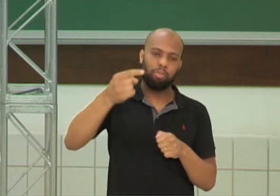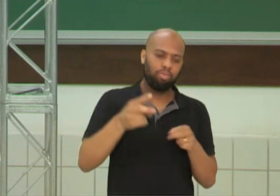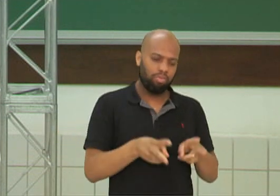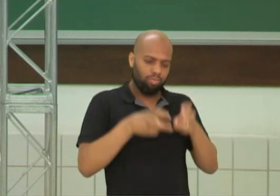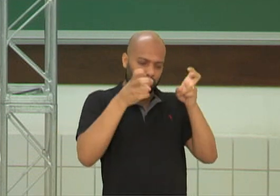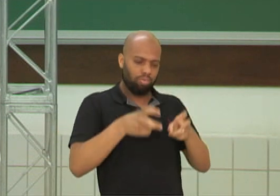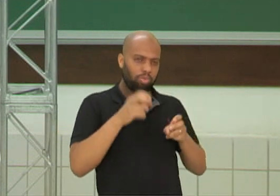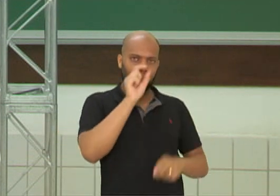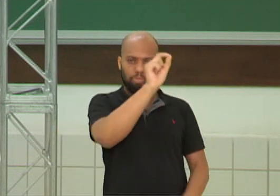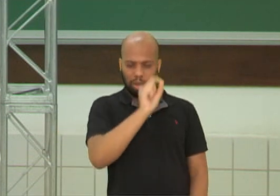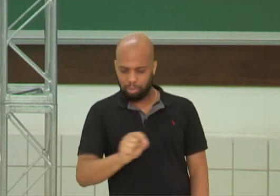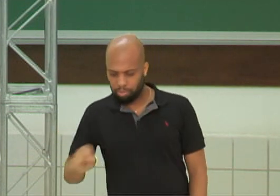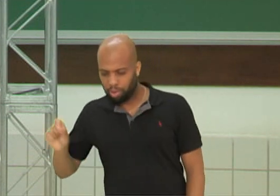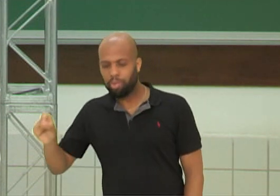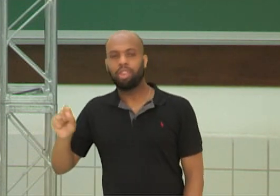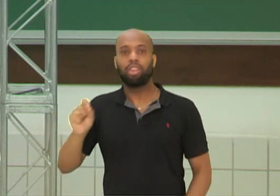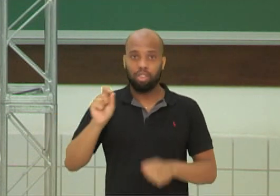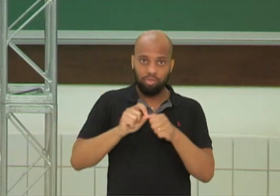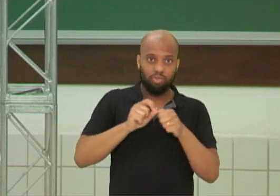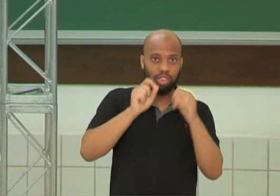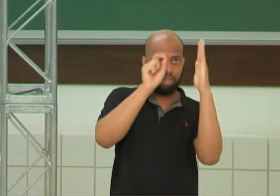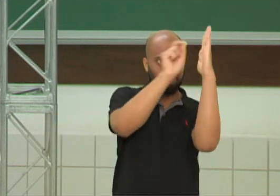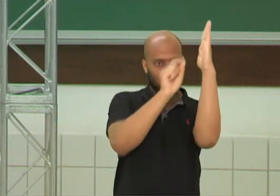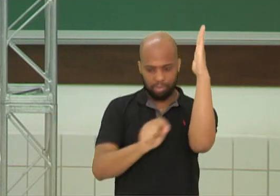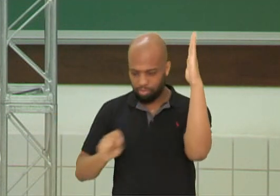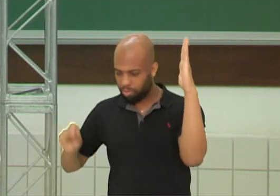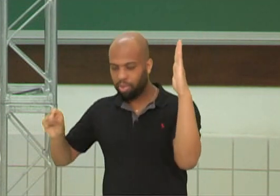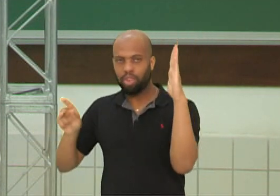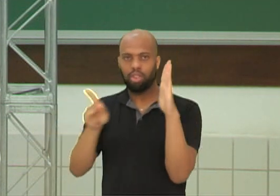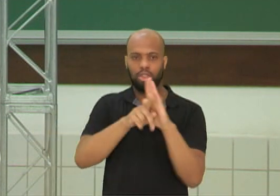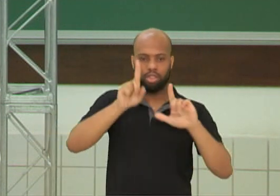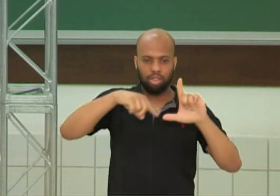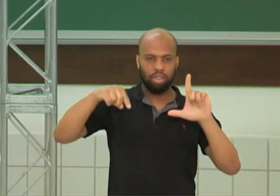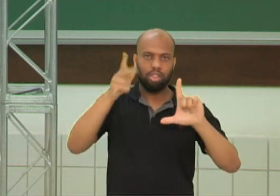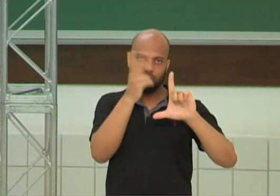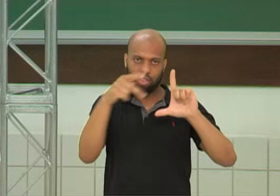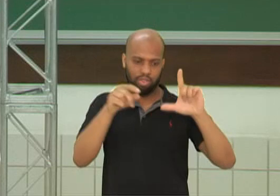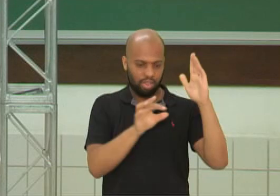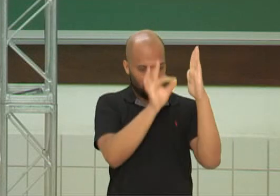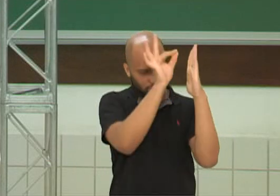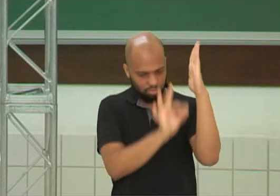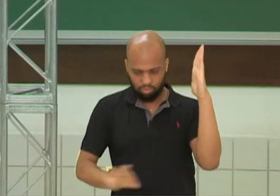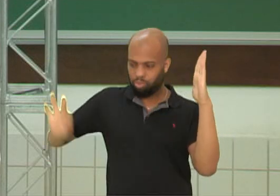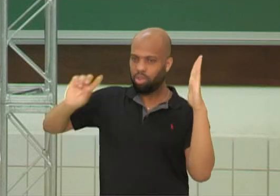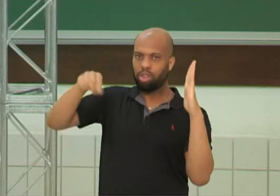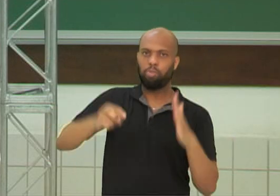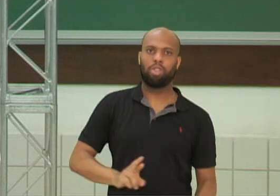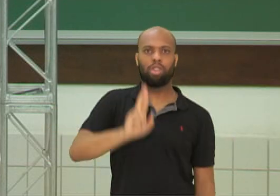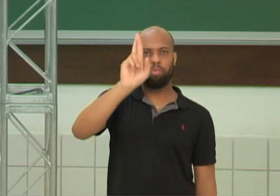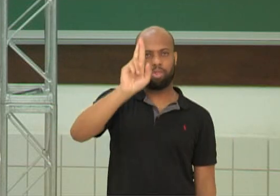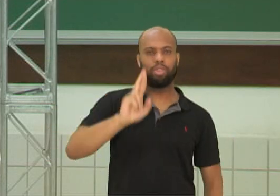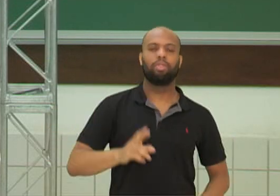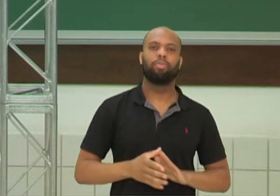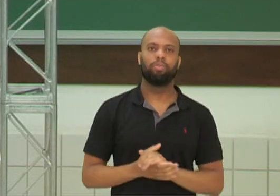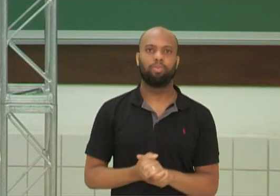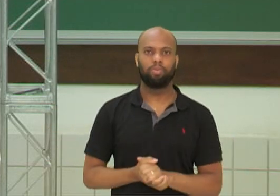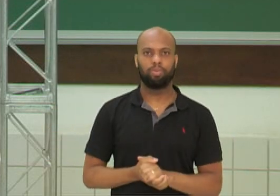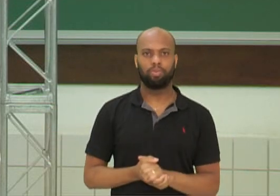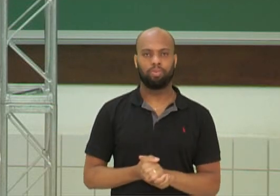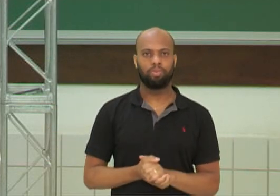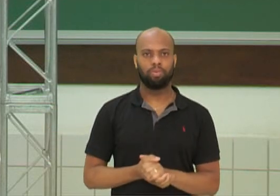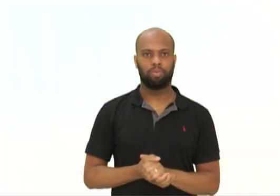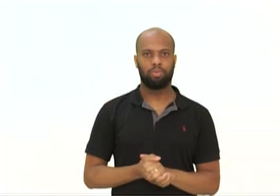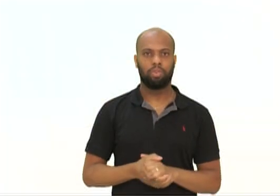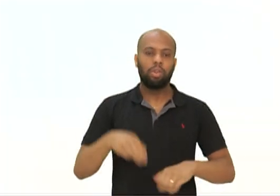observa os pontos cartesianos, marca os pontos cartesianos no gráfico e desenha a linha que representa o gráfico dessa função. Vamos